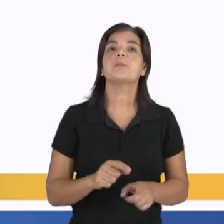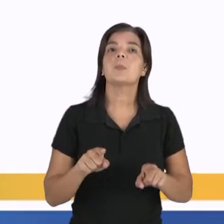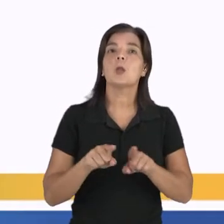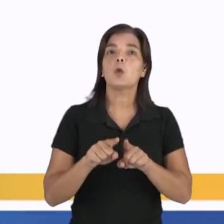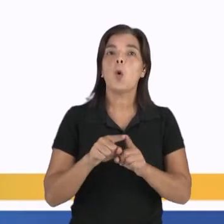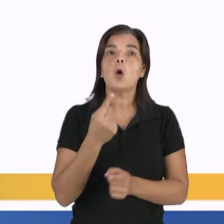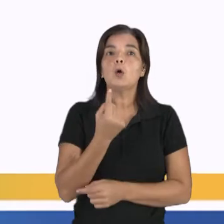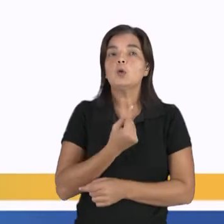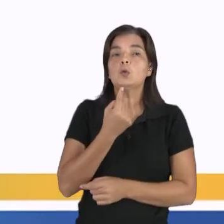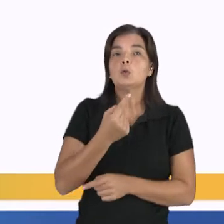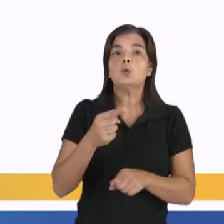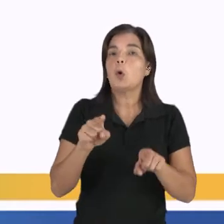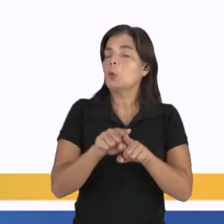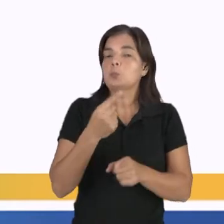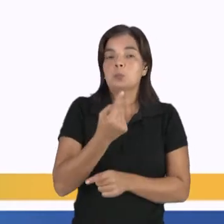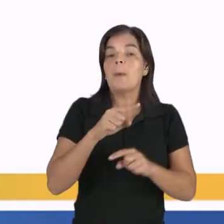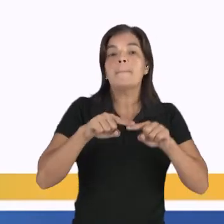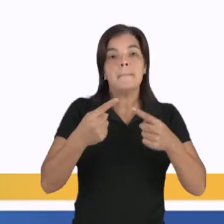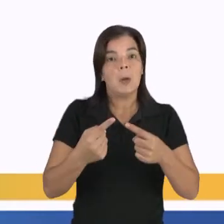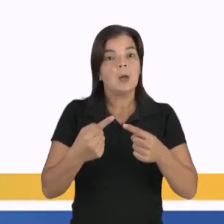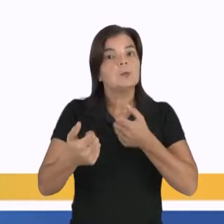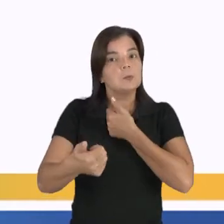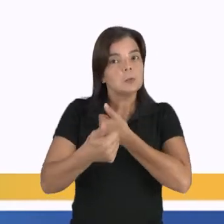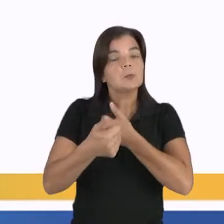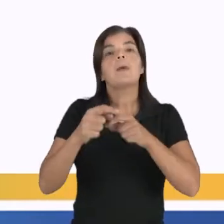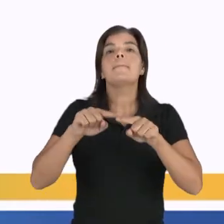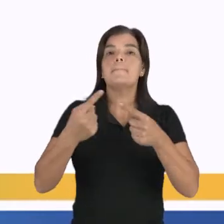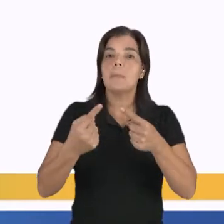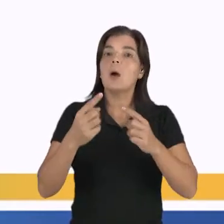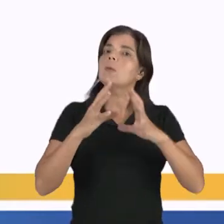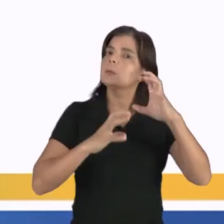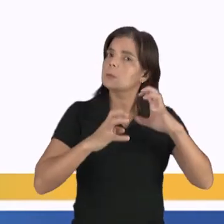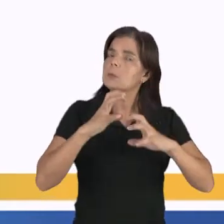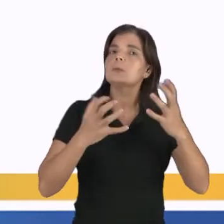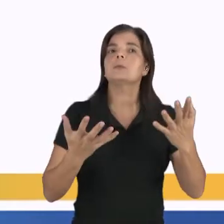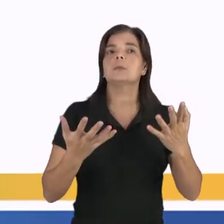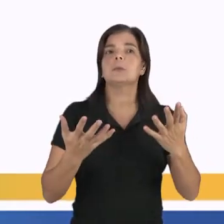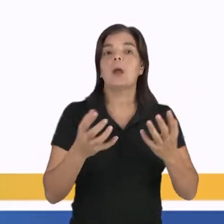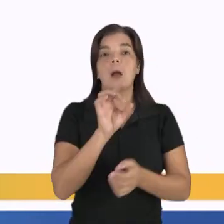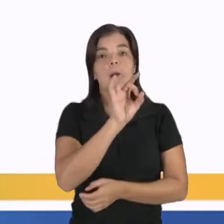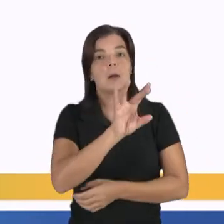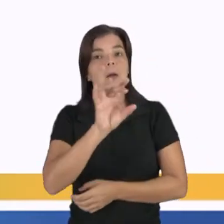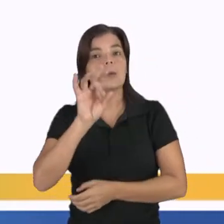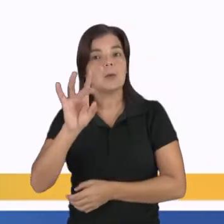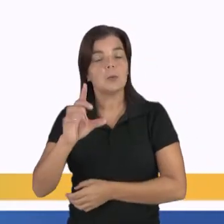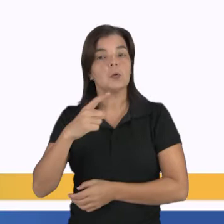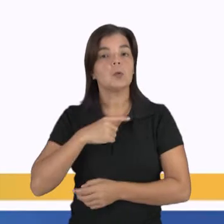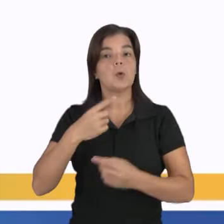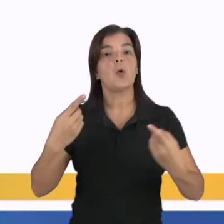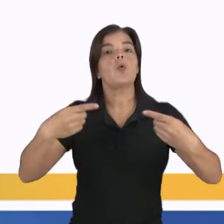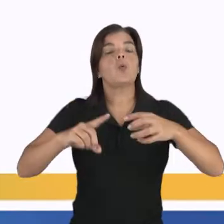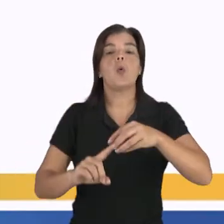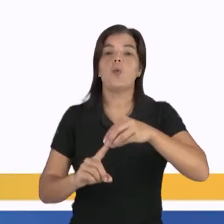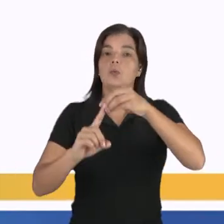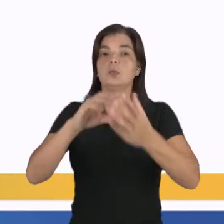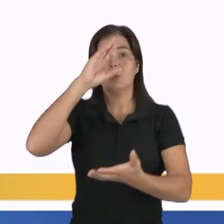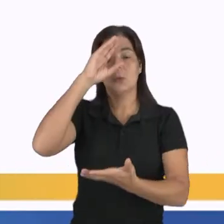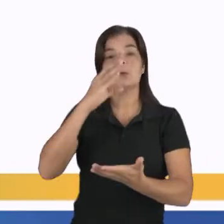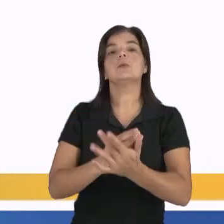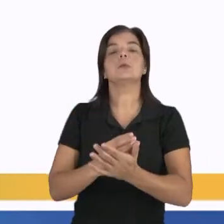é isolamento, elas não se isolam, mas elas se aproximam, mas ficam em conflito. Cada uma se encara como única